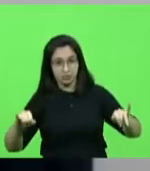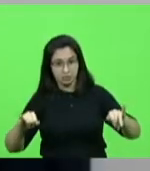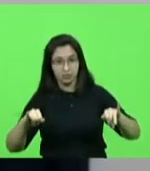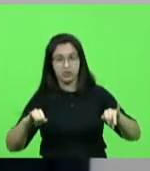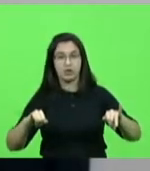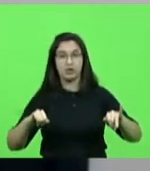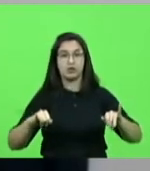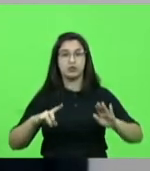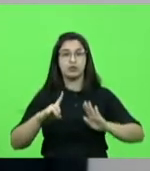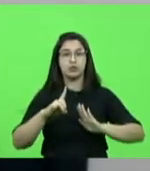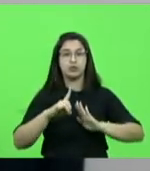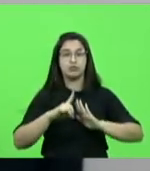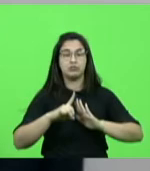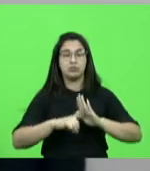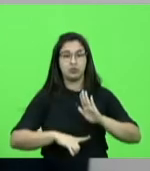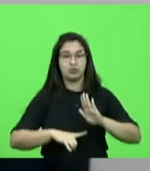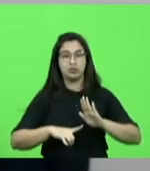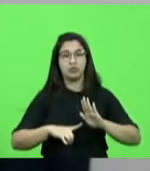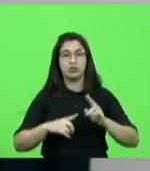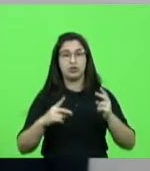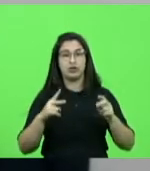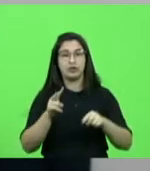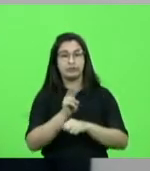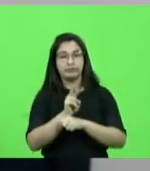Vigilância Epidemiológica,